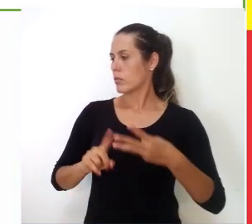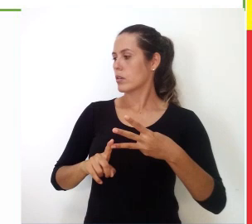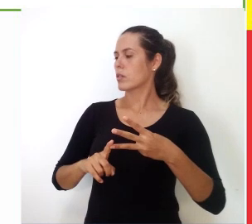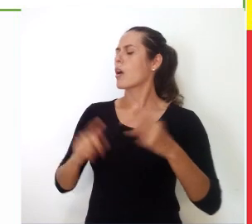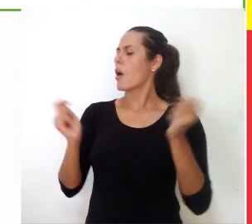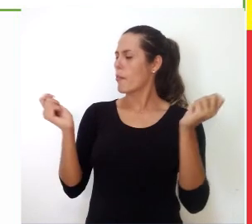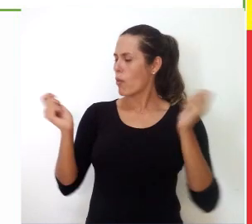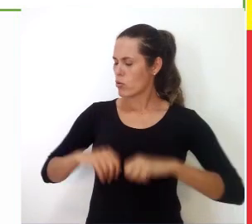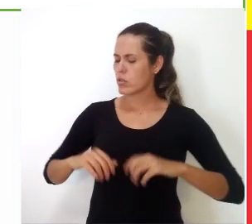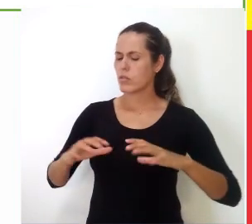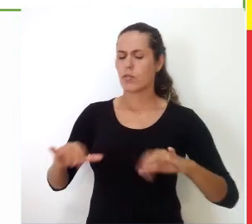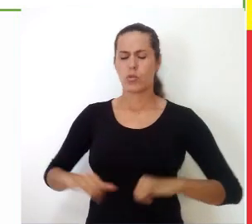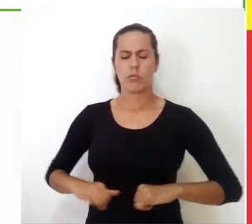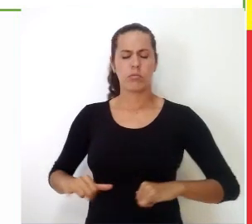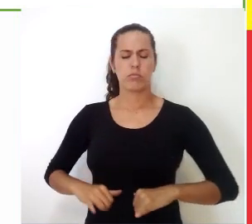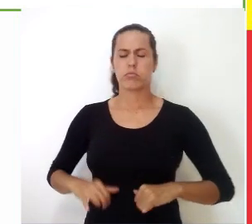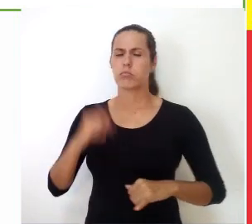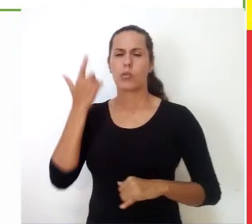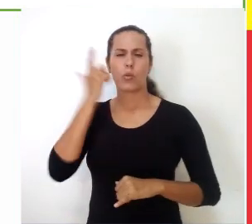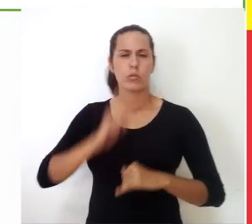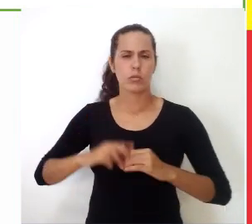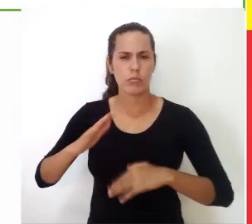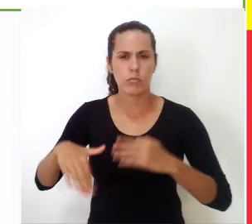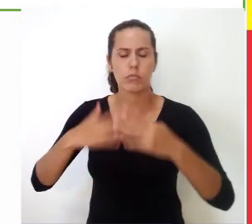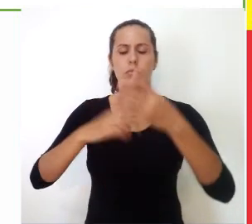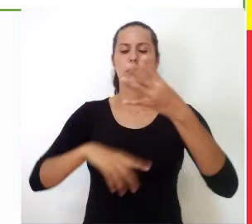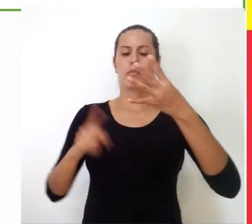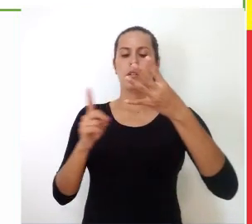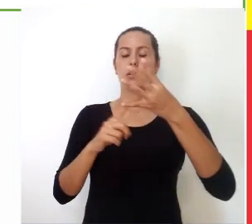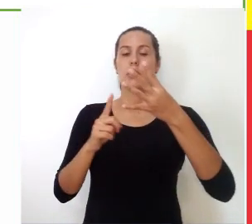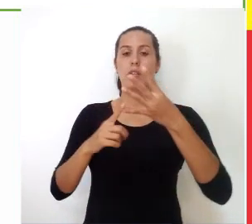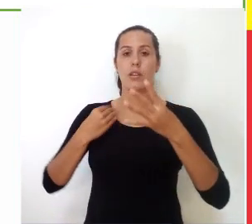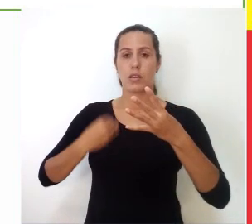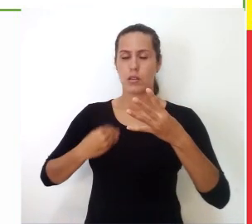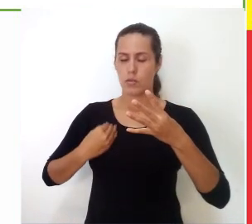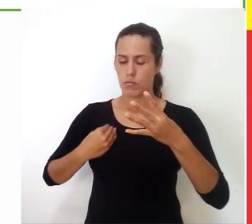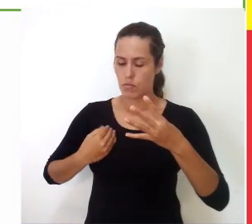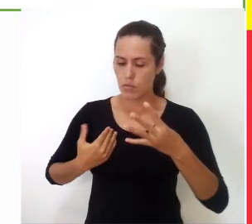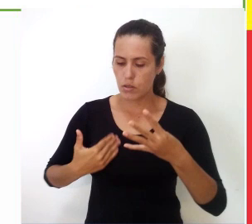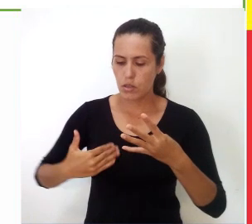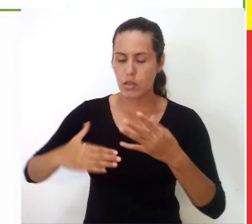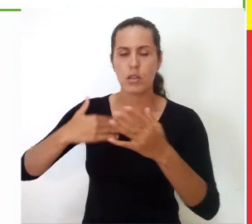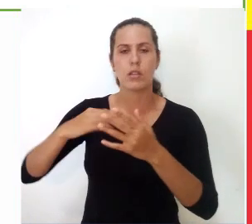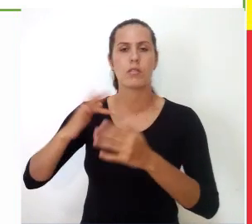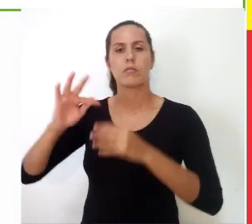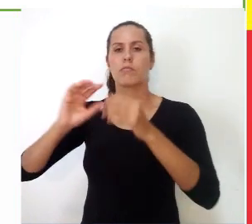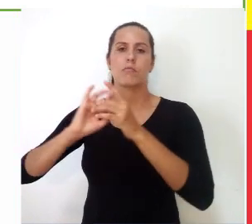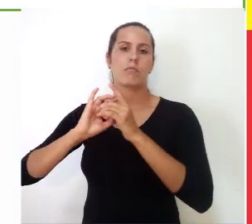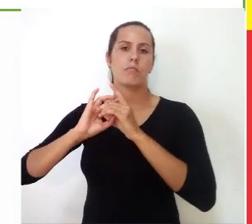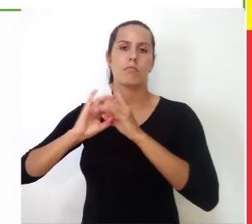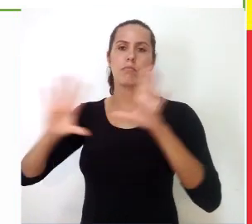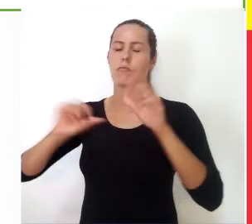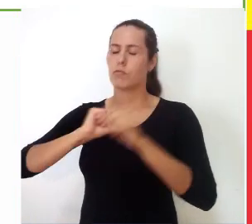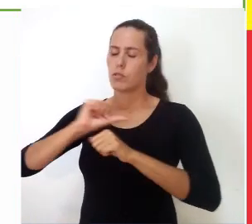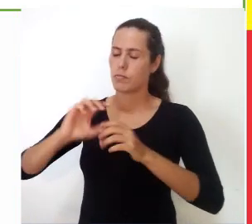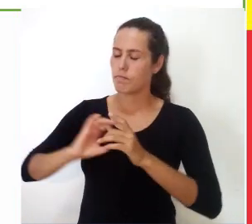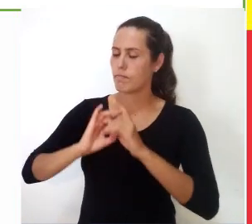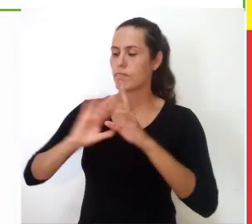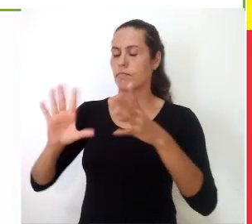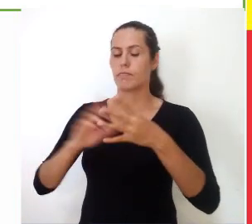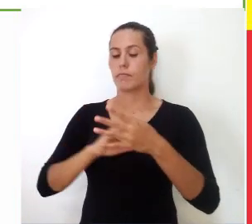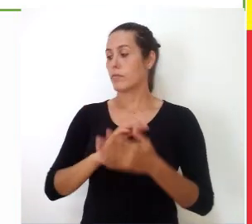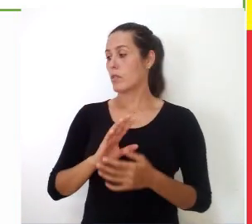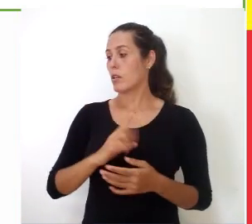a existência do caminho que leva à libertação. Isso daí é o budismo, certo? O judaísmo, certo?